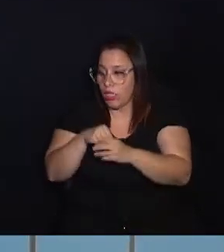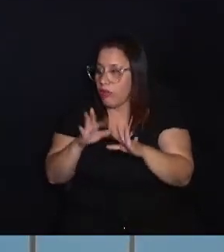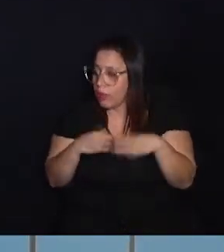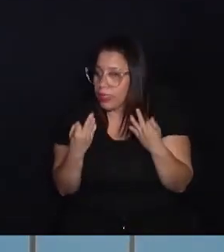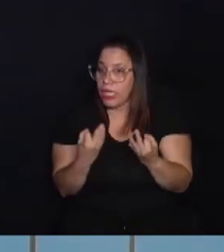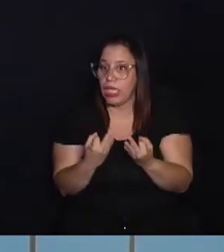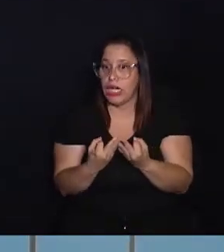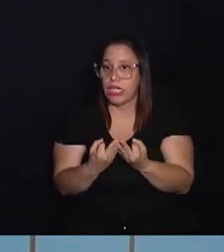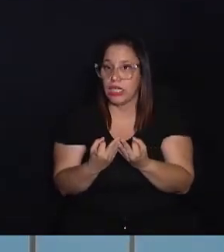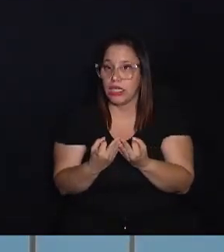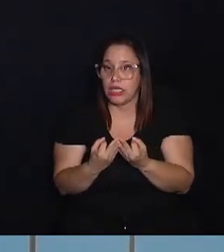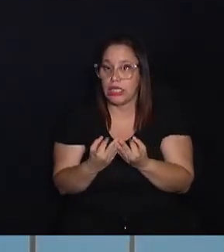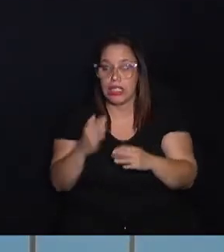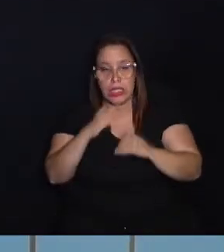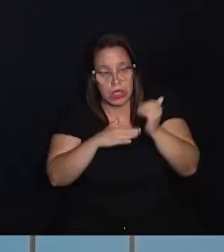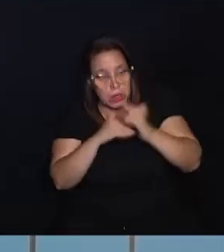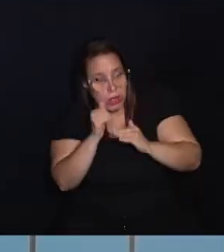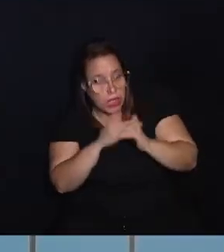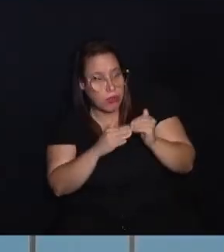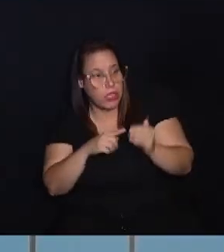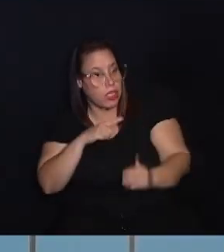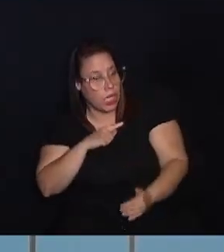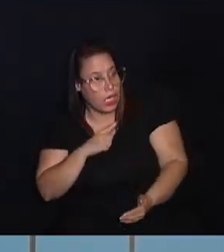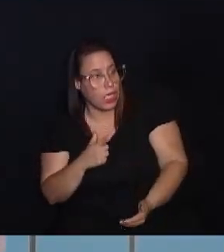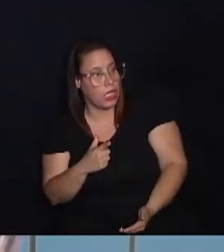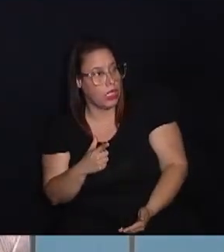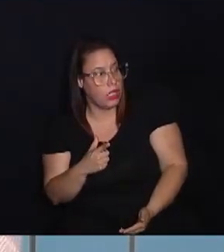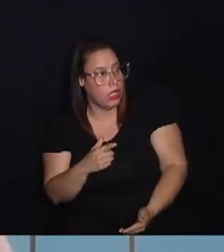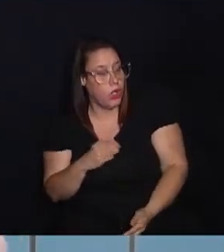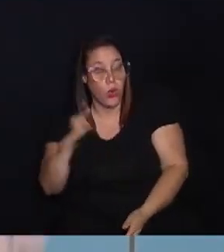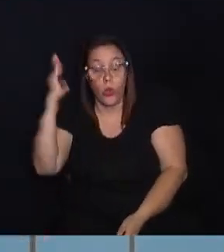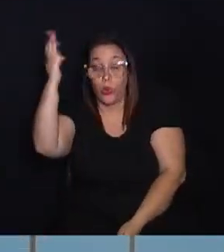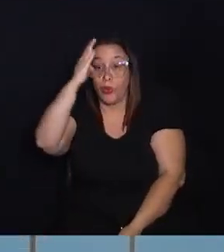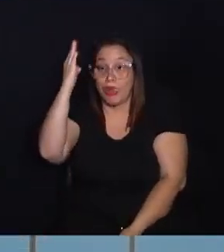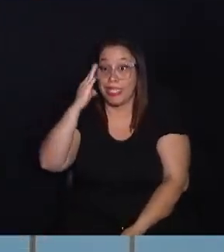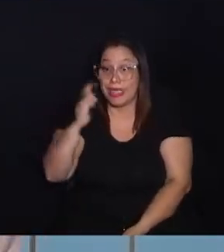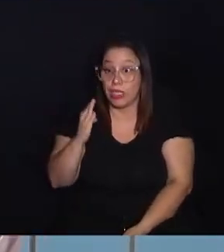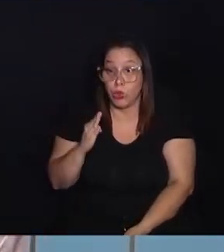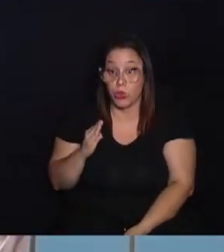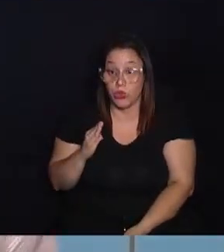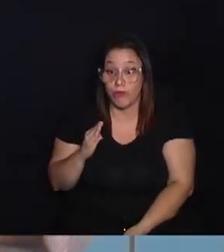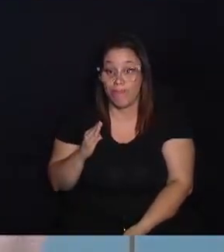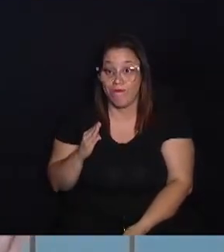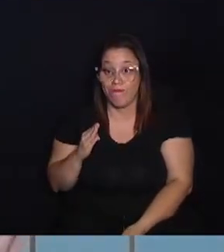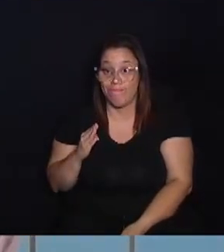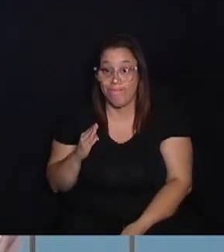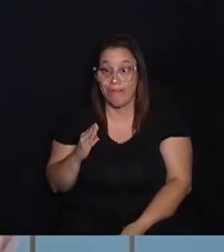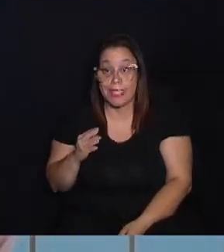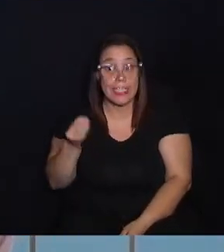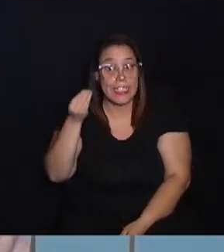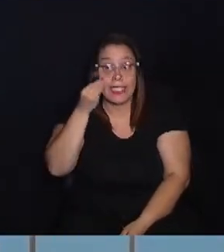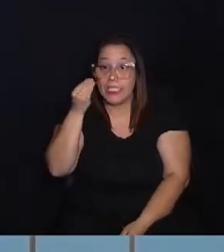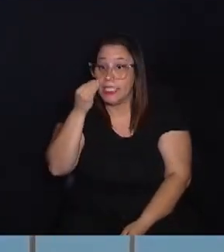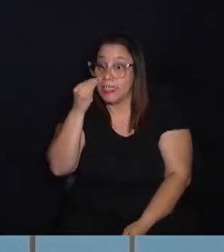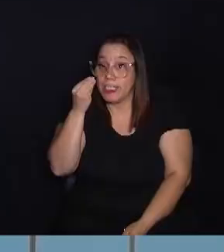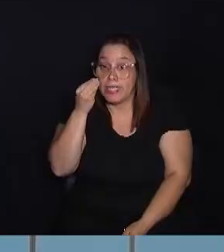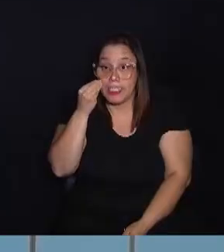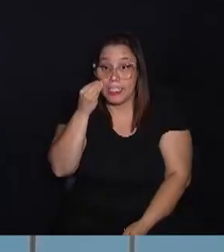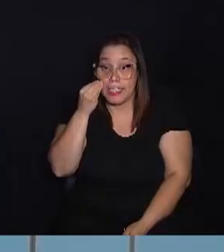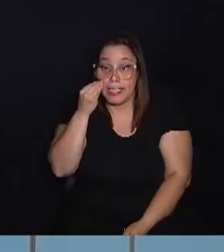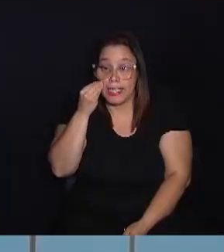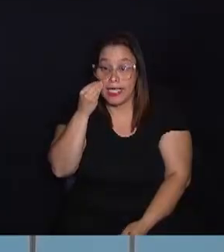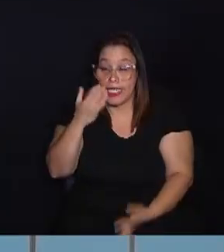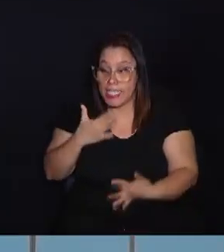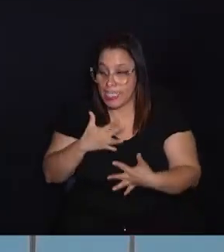famílias, no tratamento, existe. O Brasil, ele tem muitas experiências